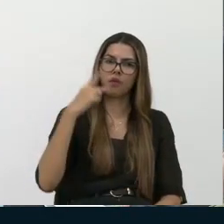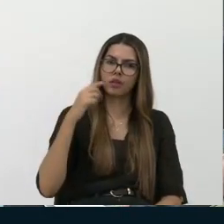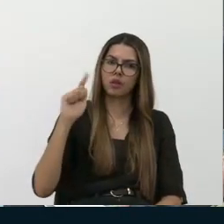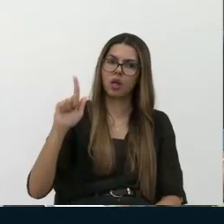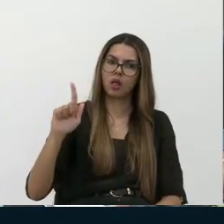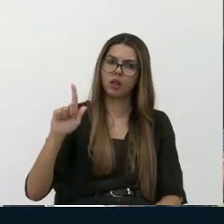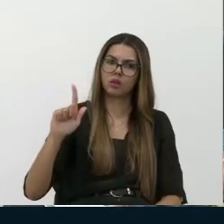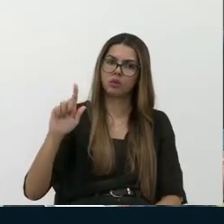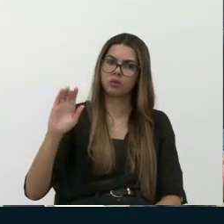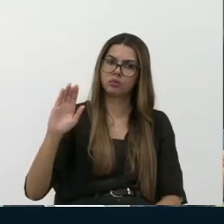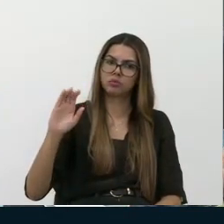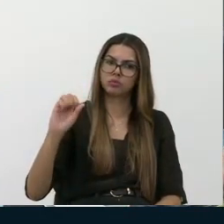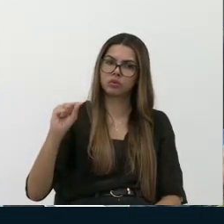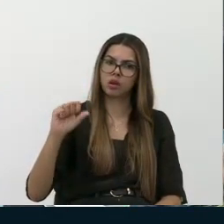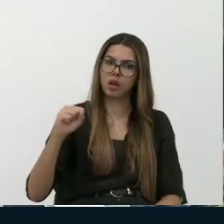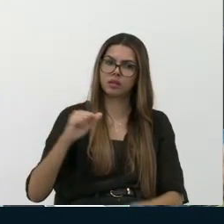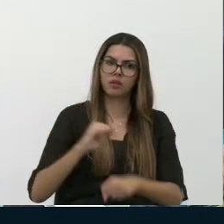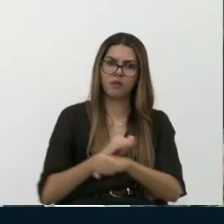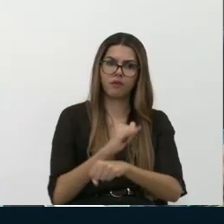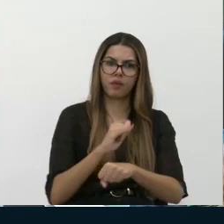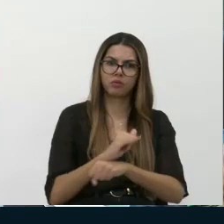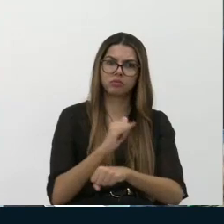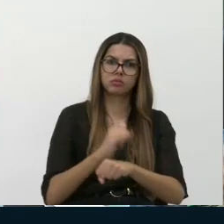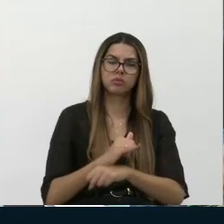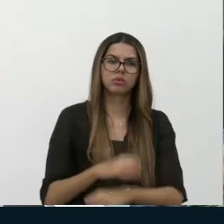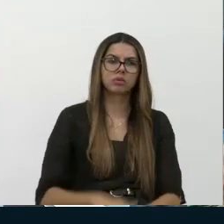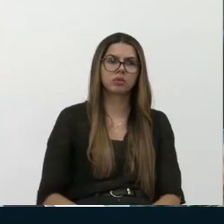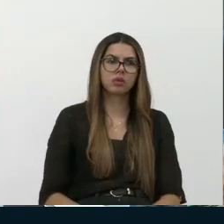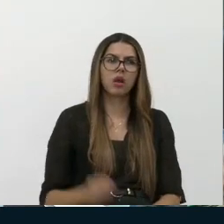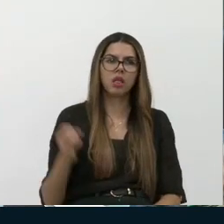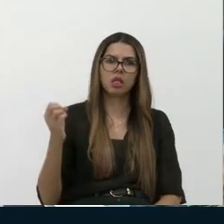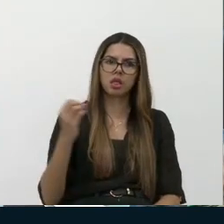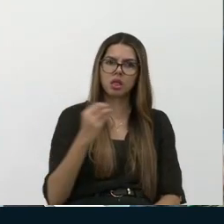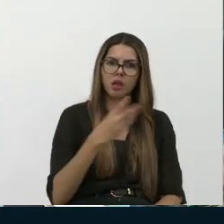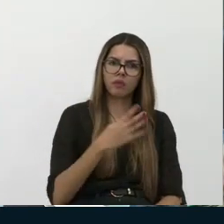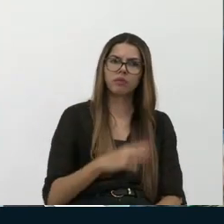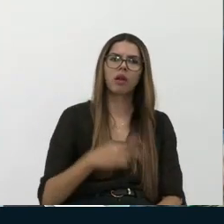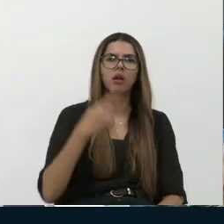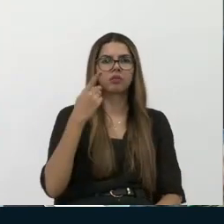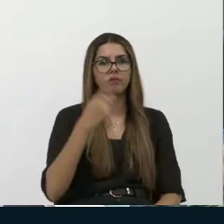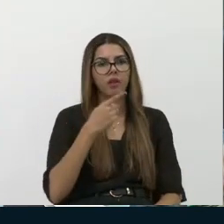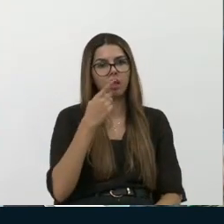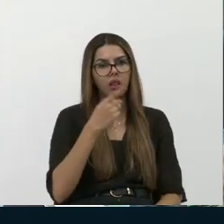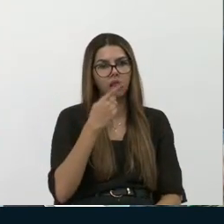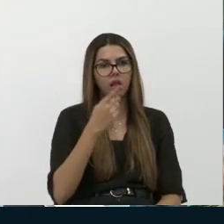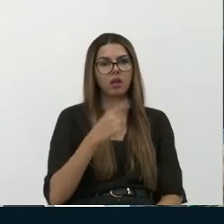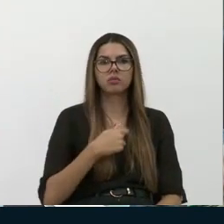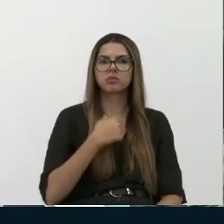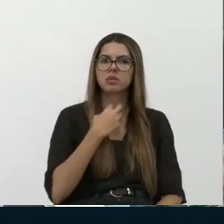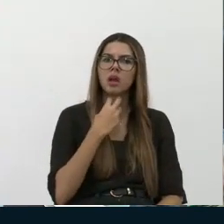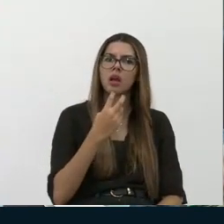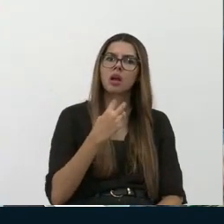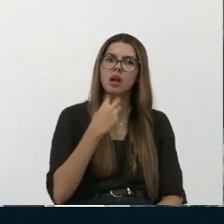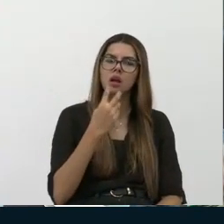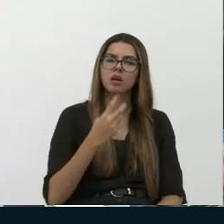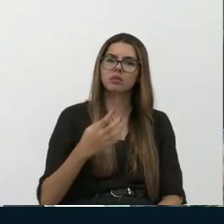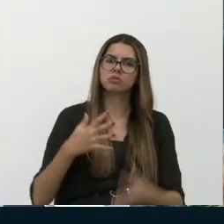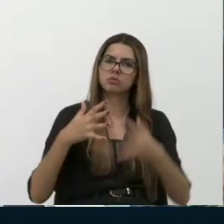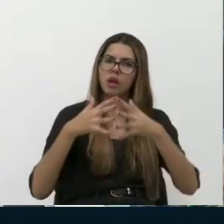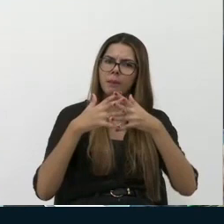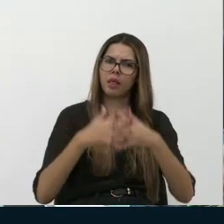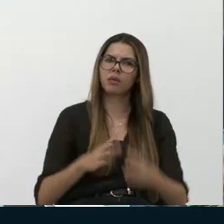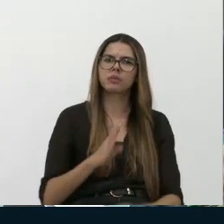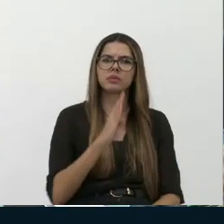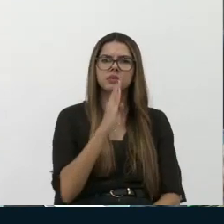Sanches, que faltou na sessão passada e veio com muita novidade, está ali contando em voz alta, atrapalhando a sessão. Peço que façam